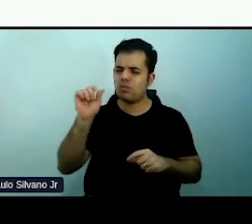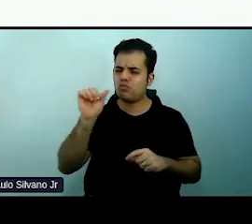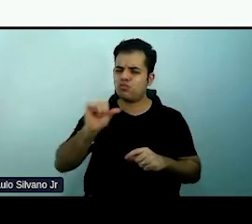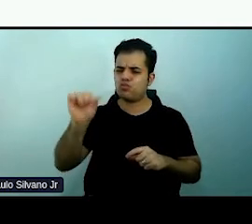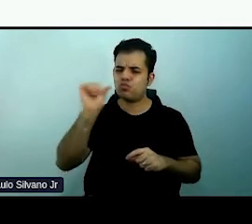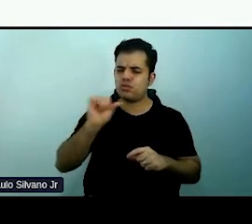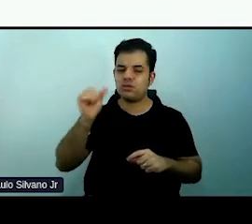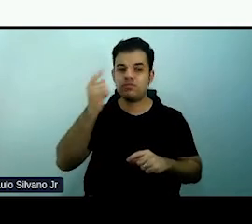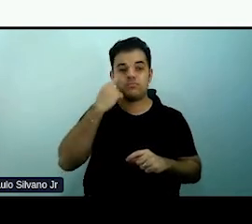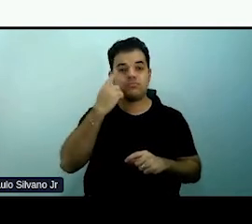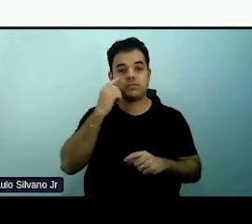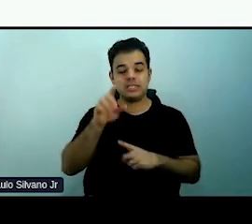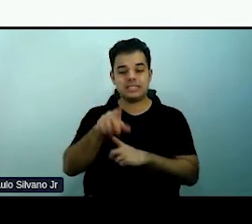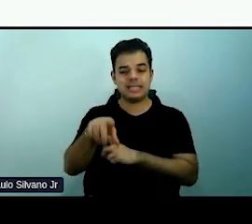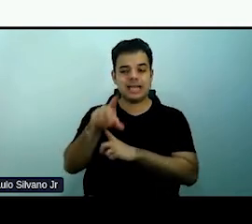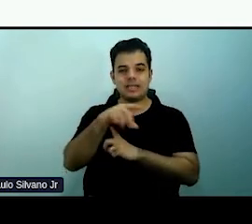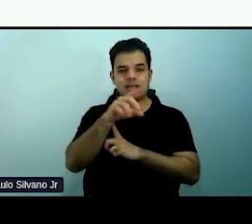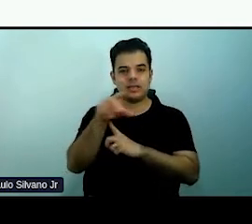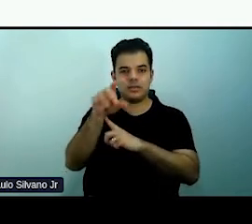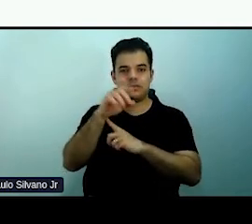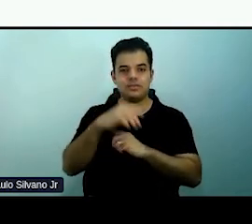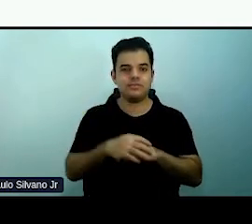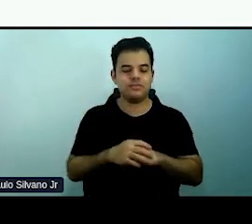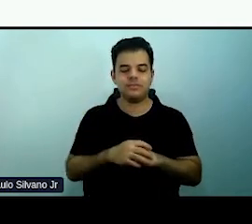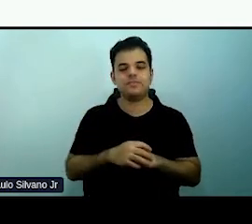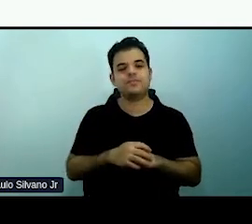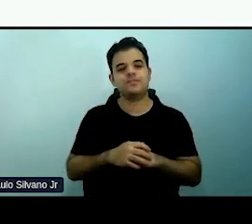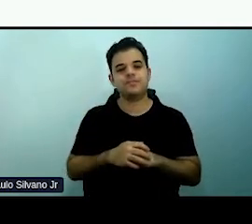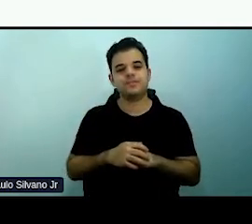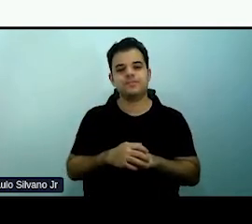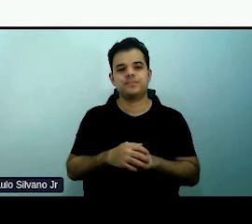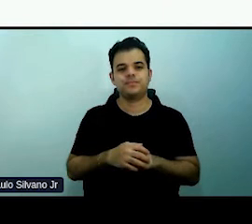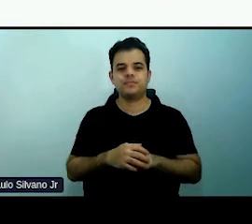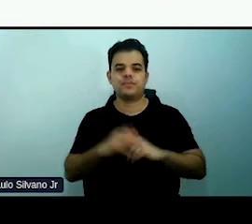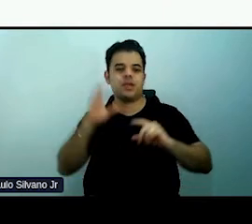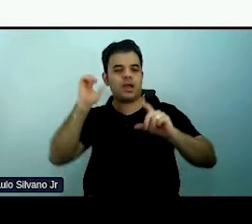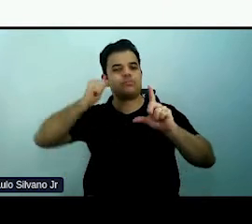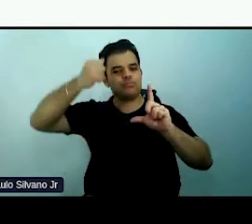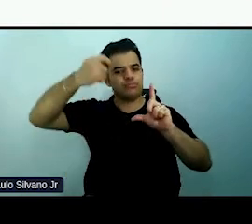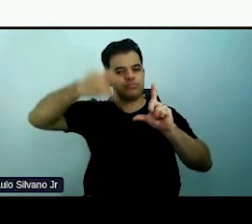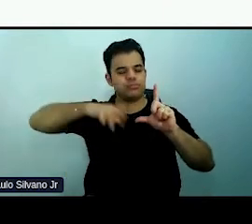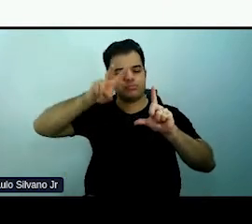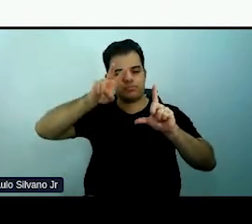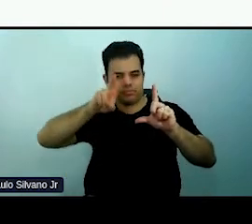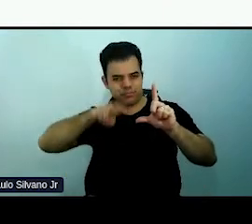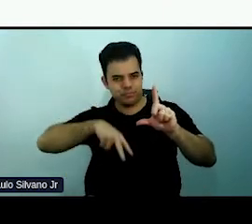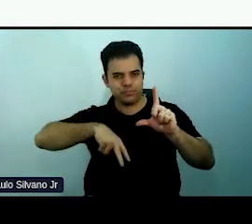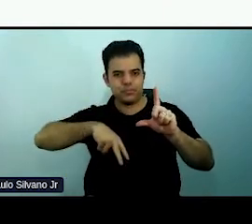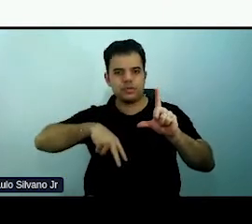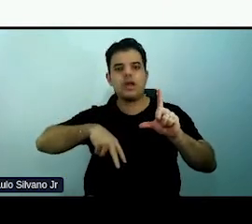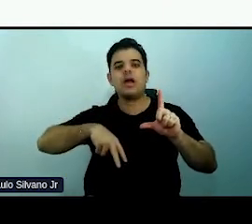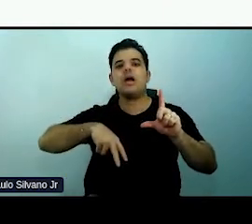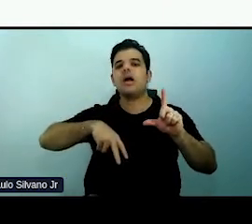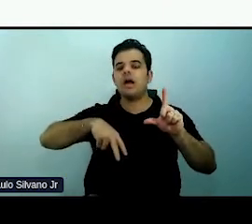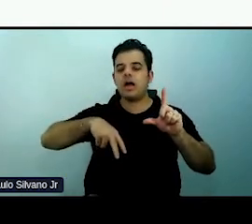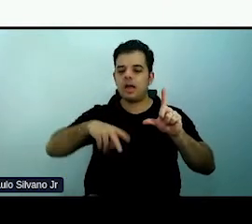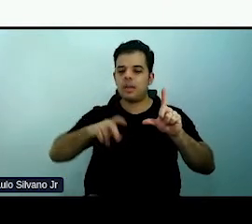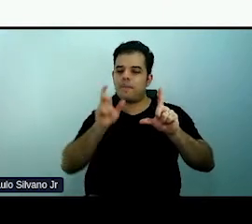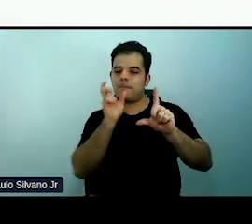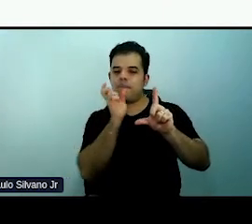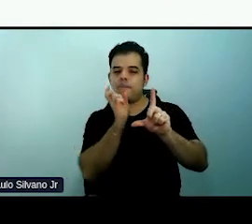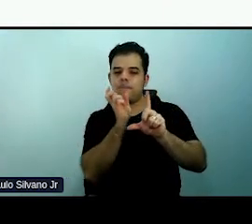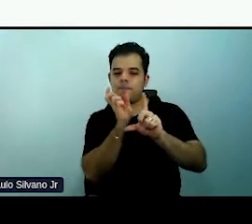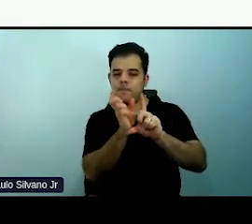navegar com seta. Título nível 3 vencimento. Botão alterar. Ah, são botões para alterar a forma